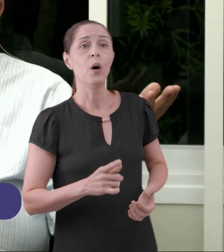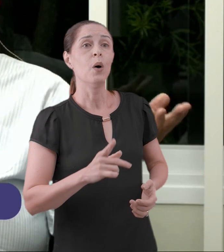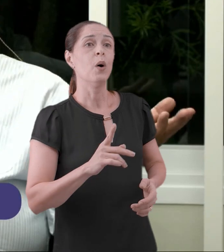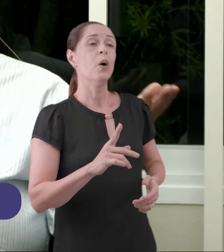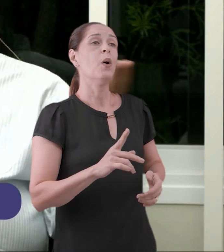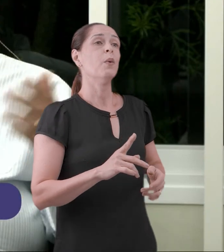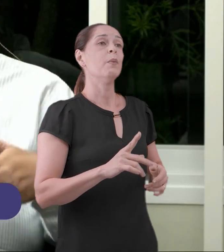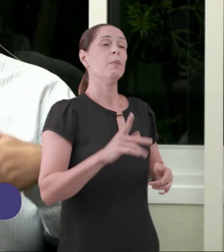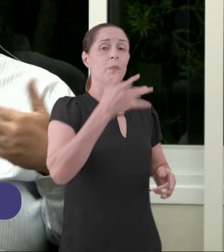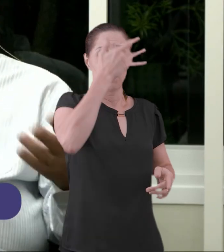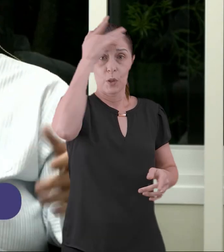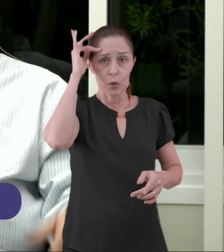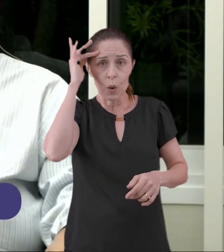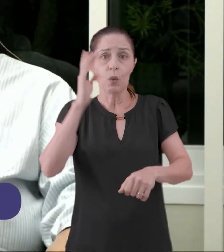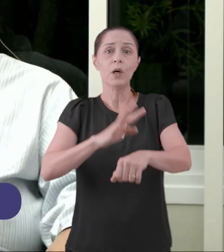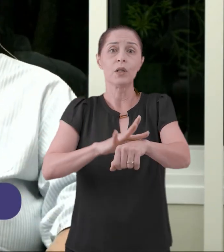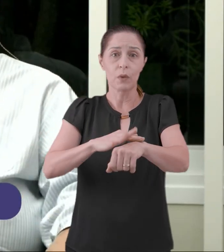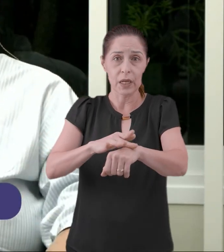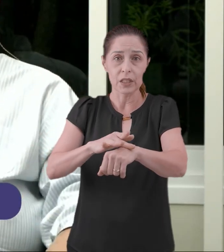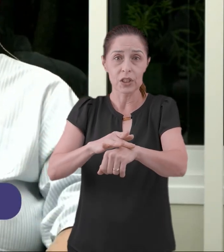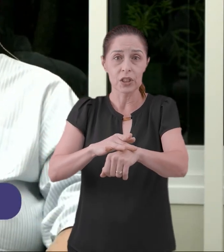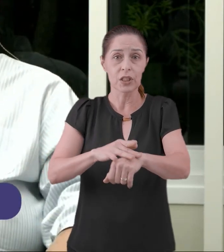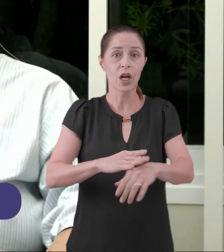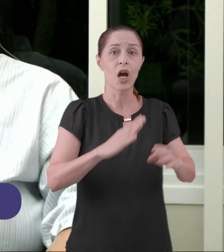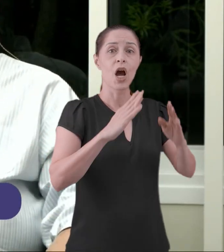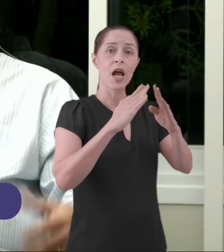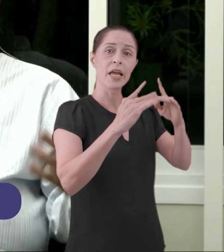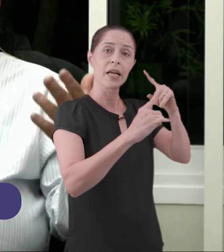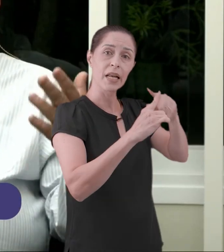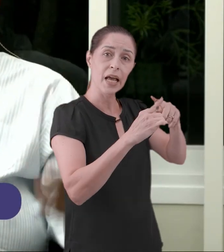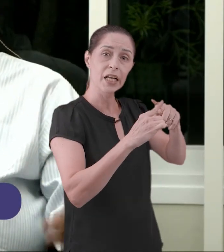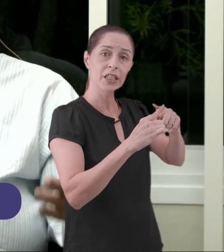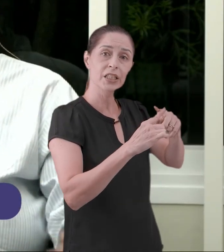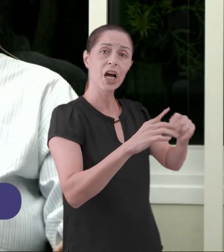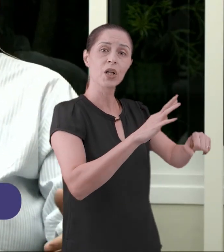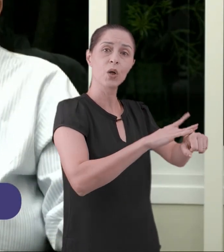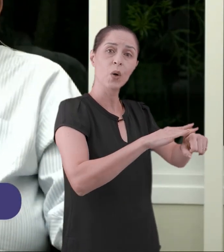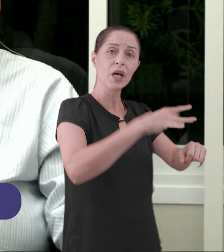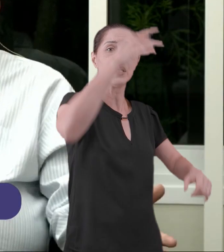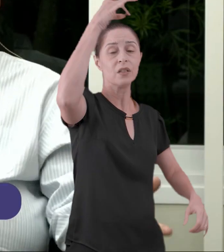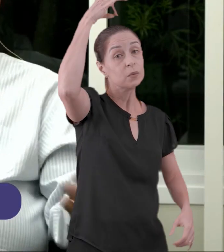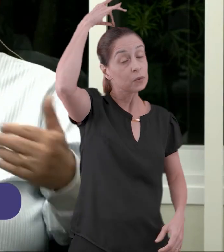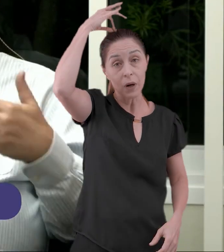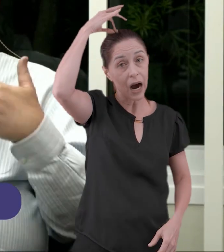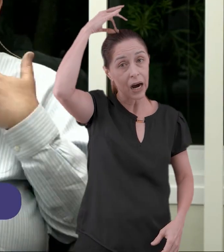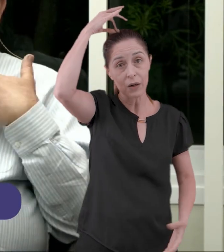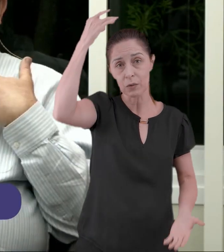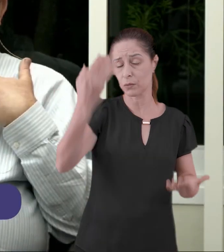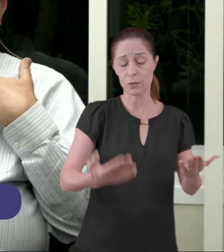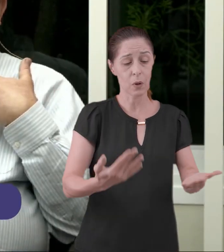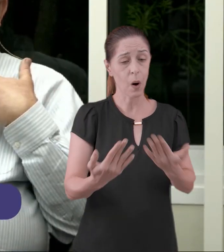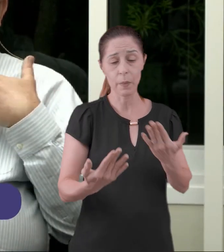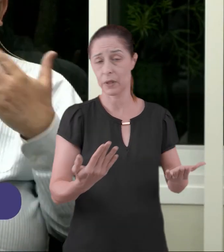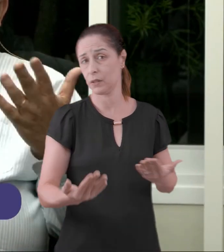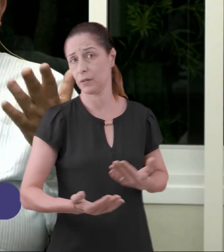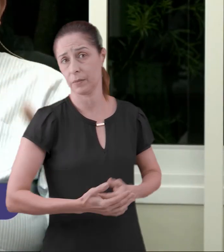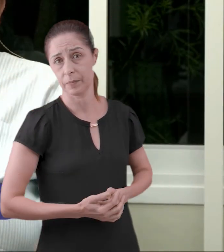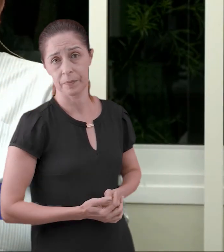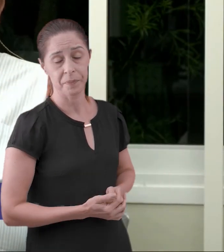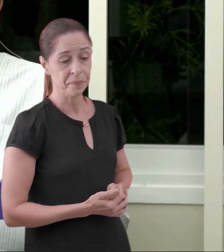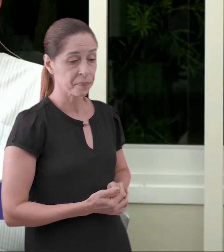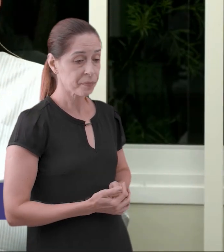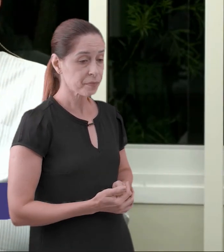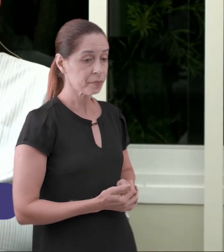doenças físicas, a igreja é um hospital para as doenças espirituais, né? Então, nós estamos para isso. Os colegas